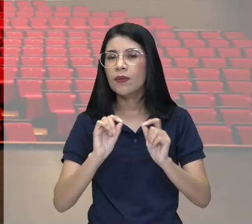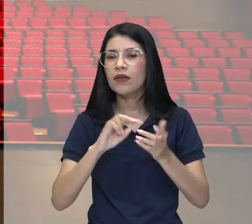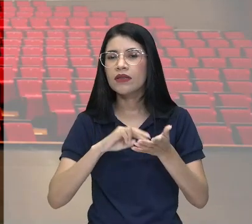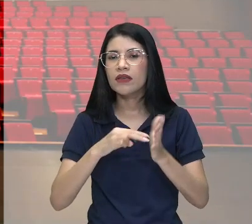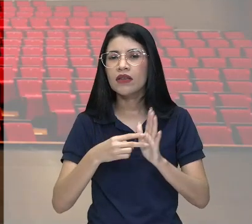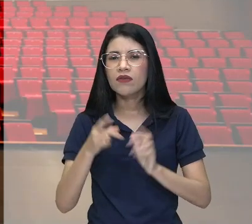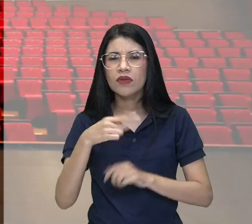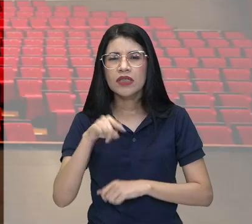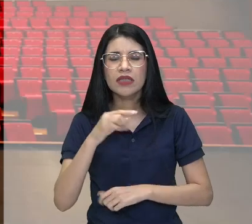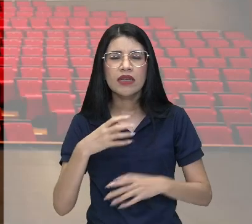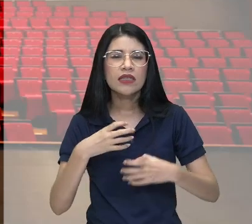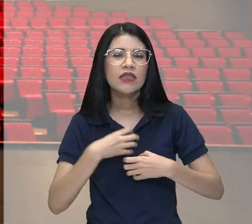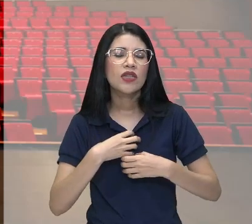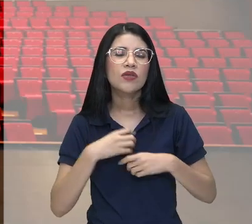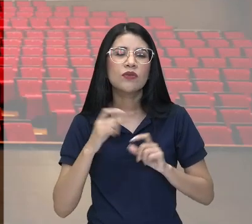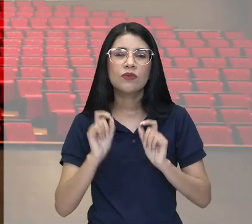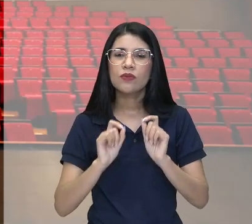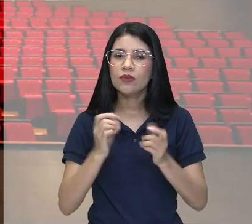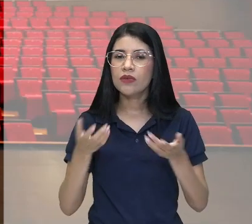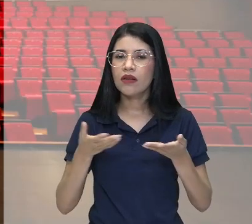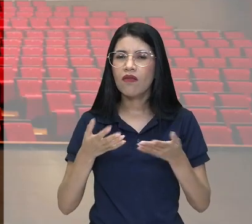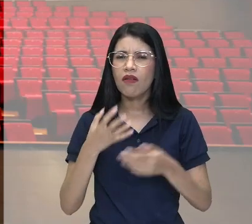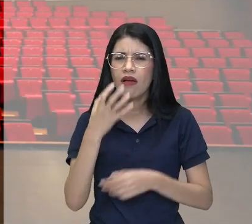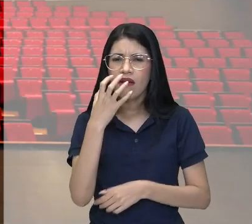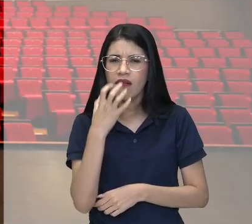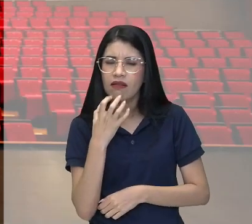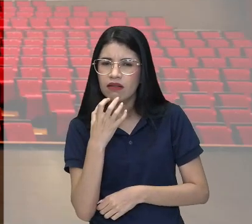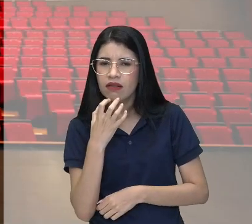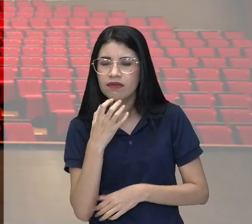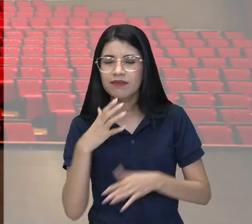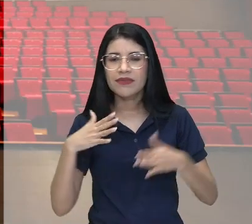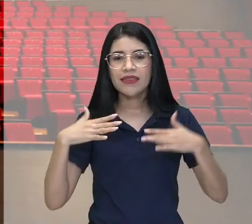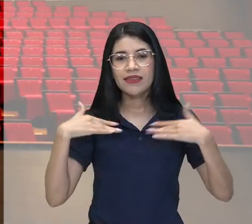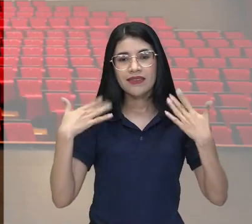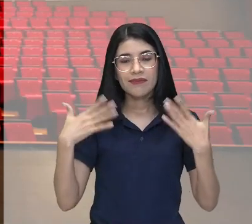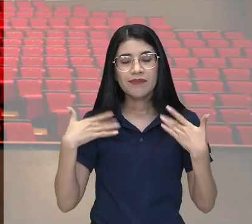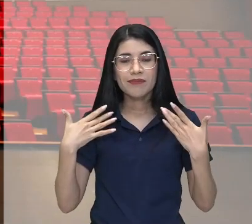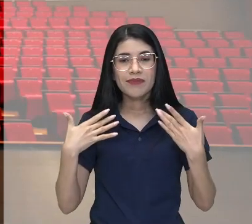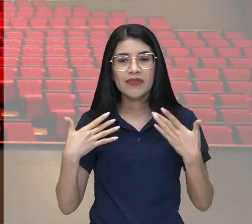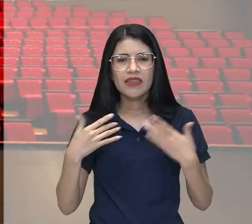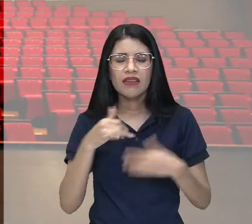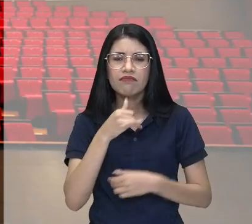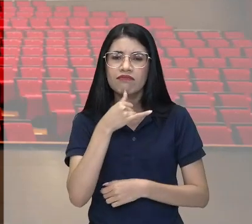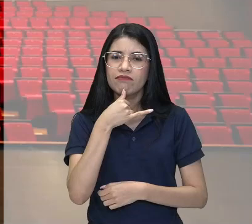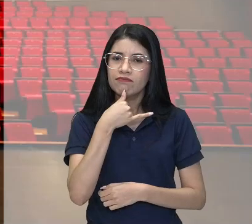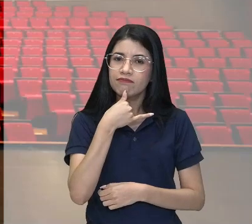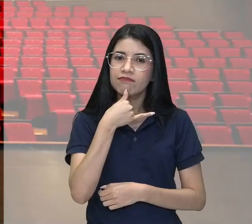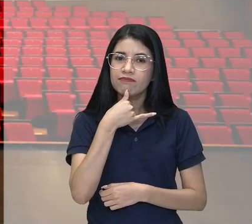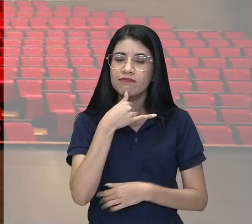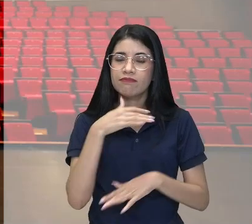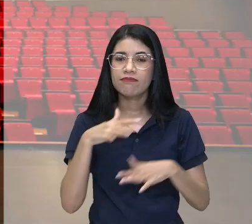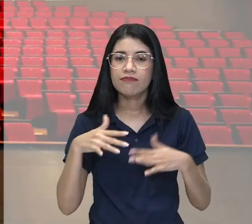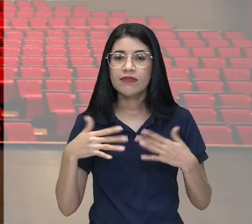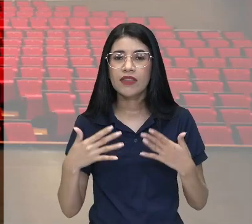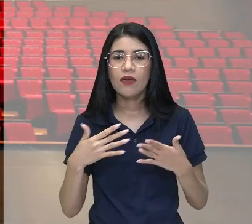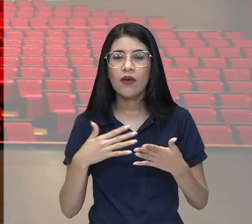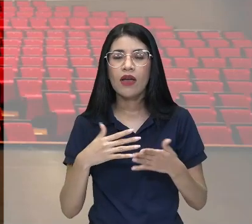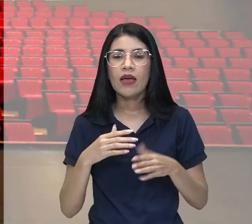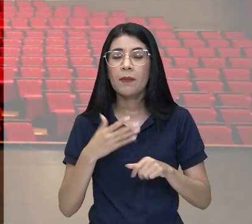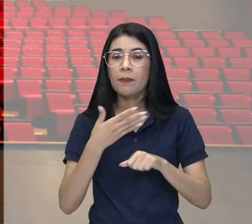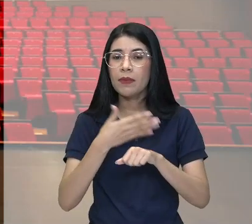você está sentindo agora? Raiva? Alegria? Você está triste? Então você começa a